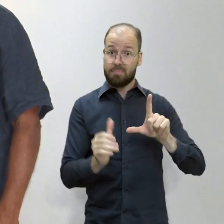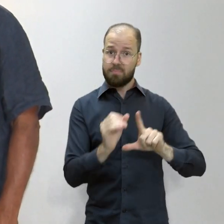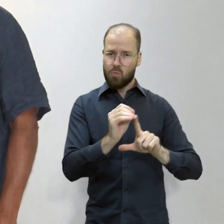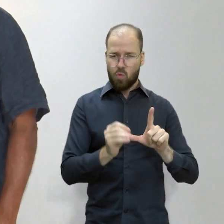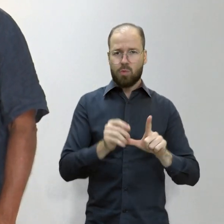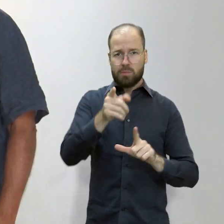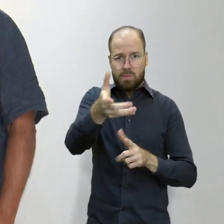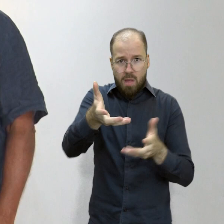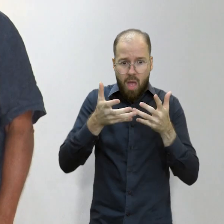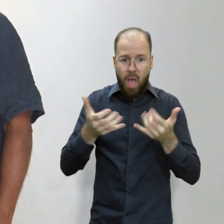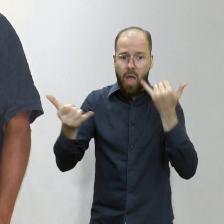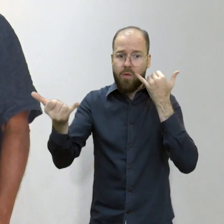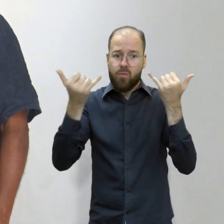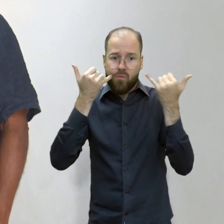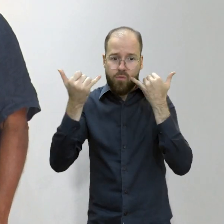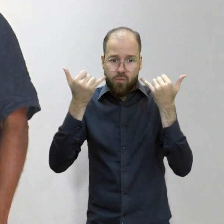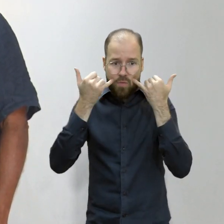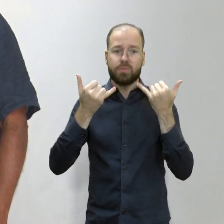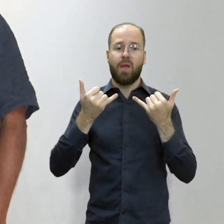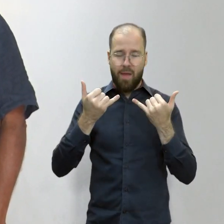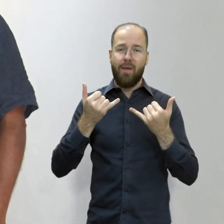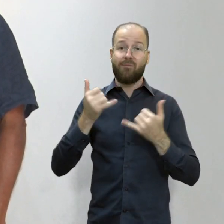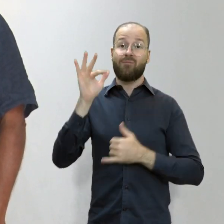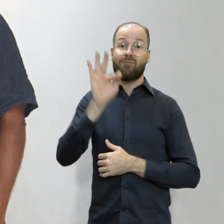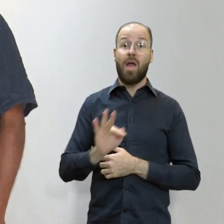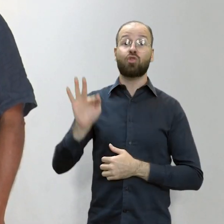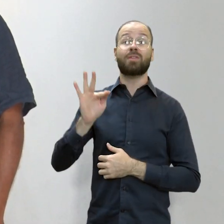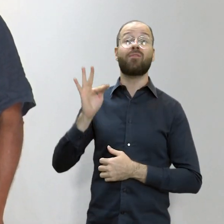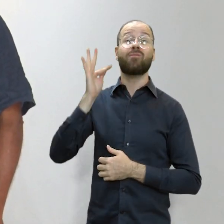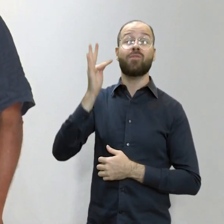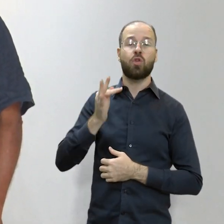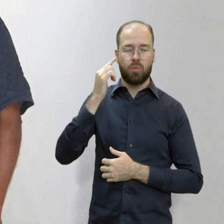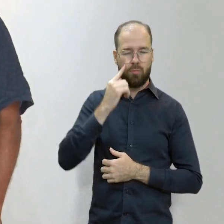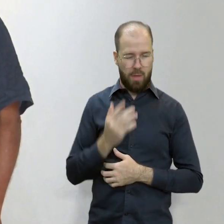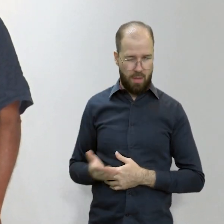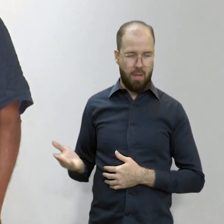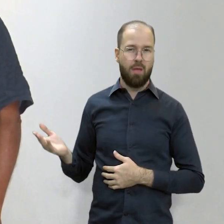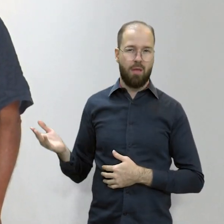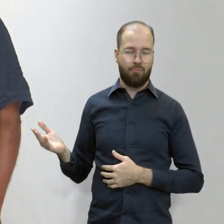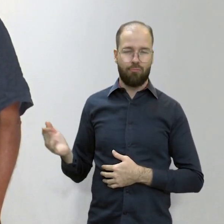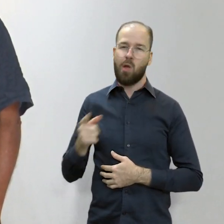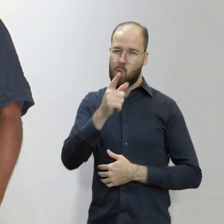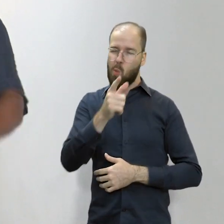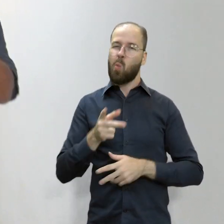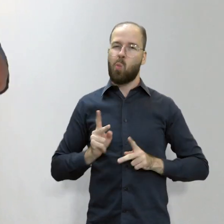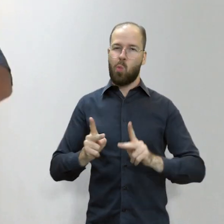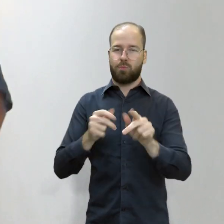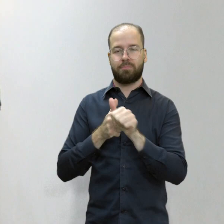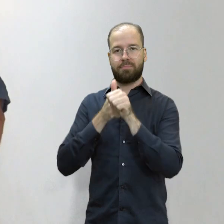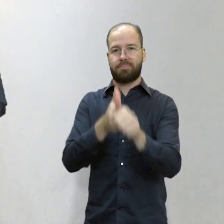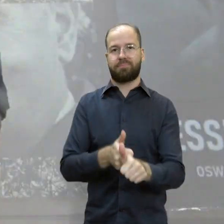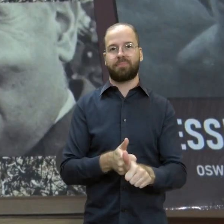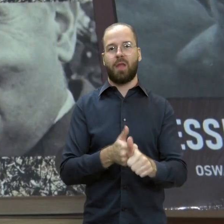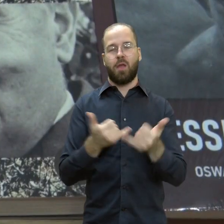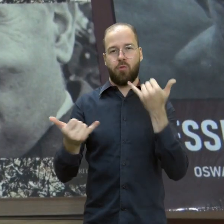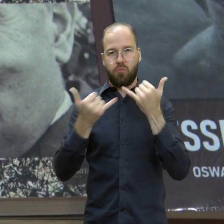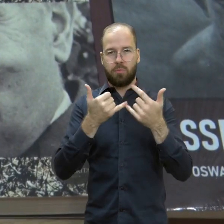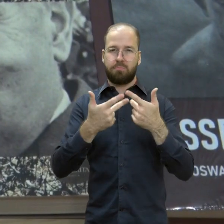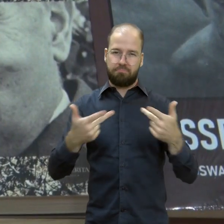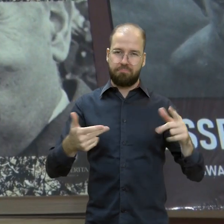da FAFIL, acesse o site da Faculdade de Filosofia e também continue acompanhando a TV UFG. Valeu.